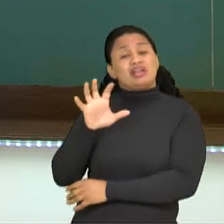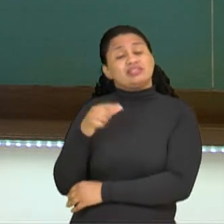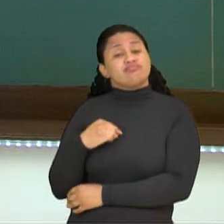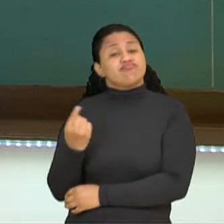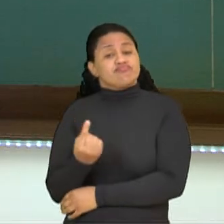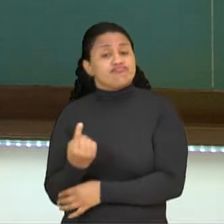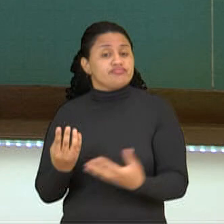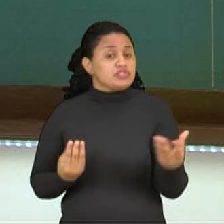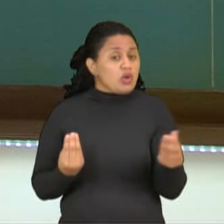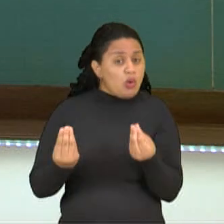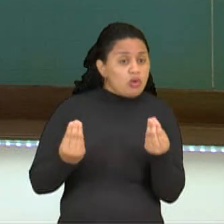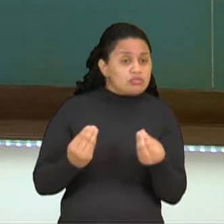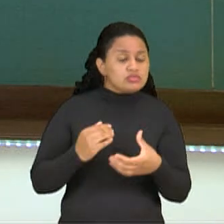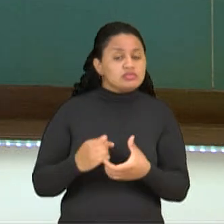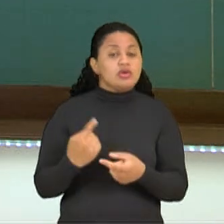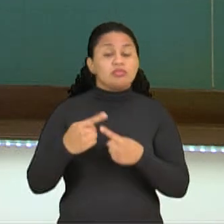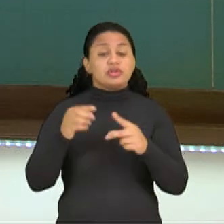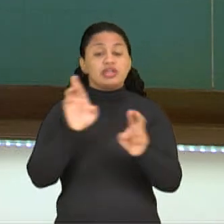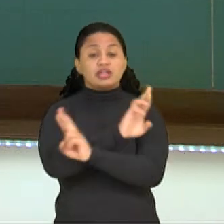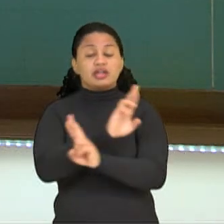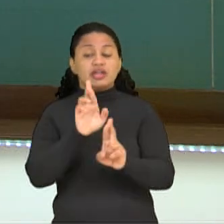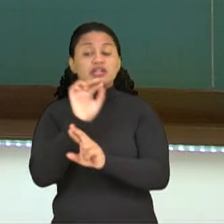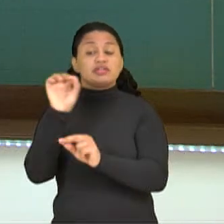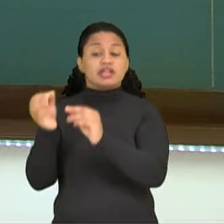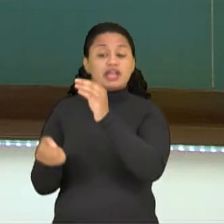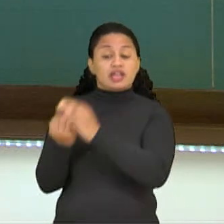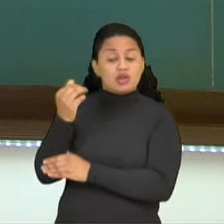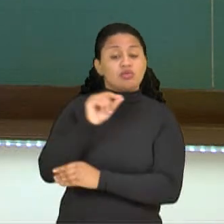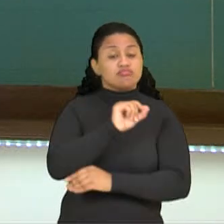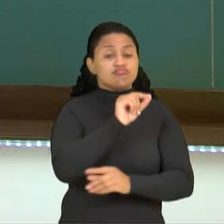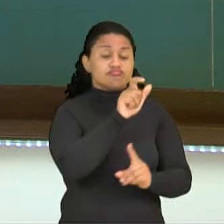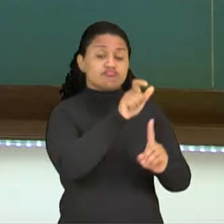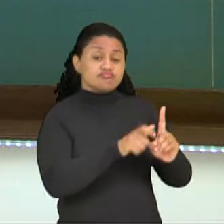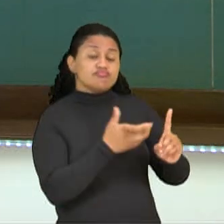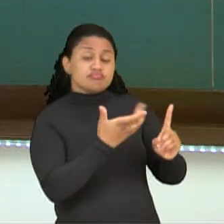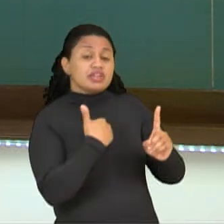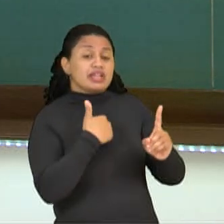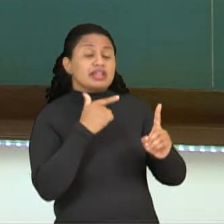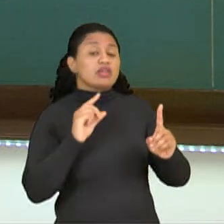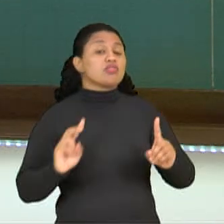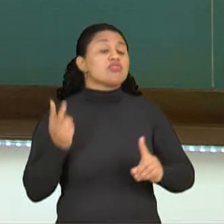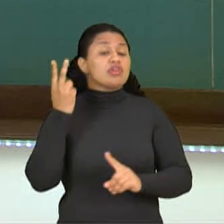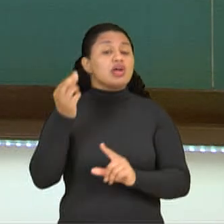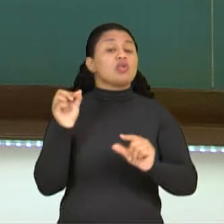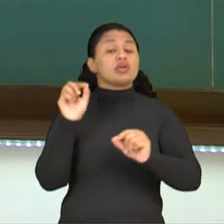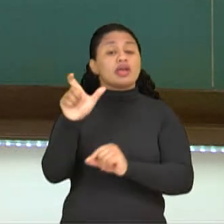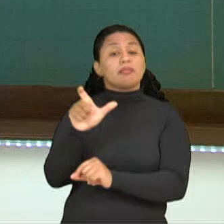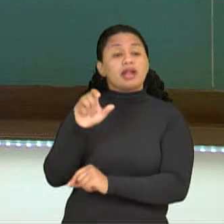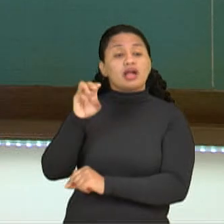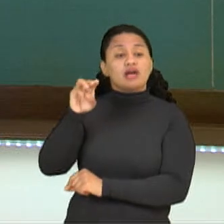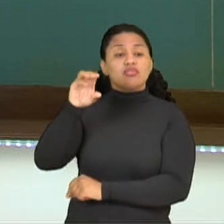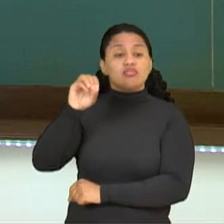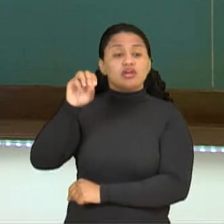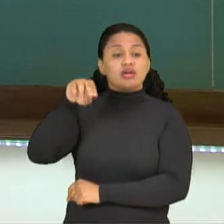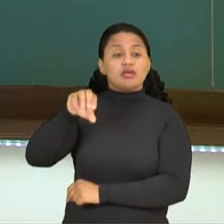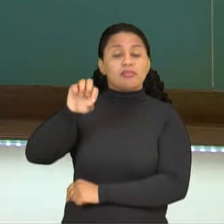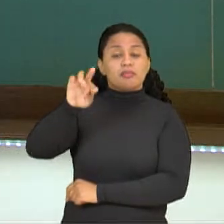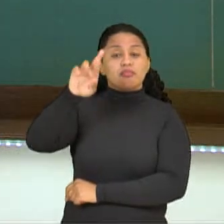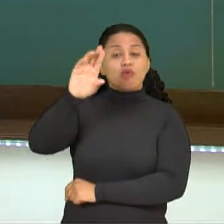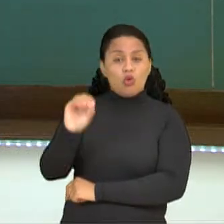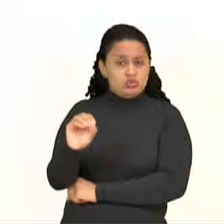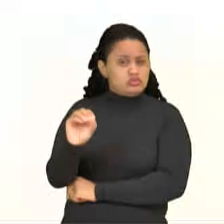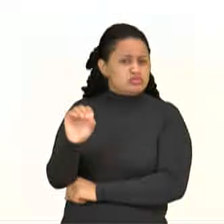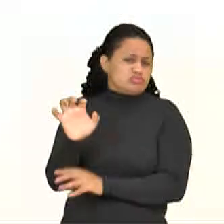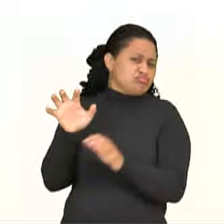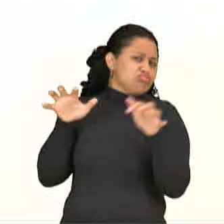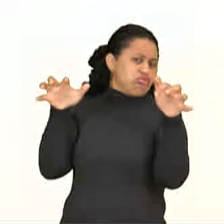assim? Porque a relação entre criatura e criador relativiza o juízo de valor que a palavra monstro traz ou instaura,